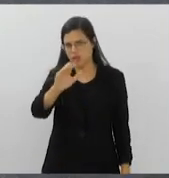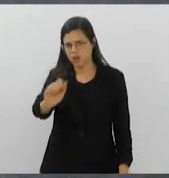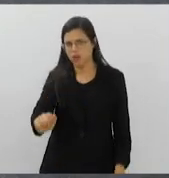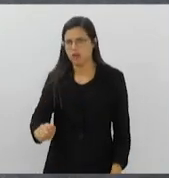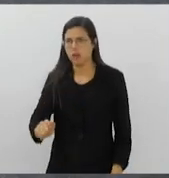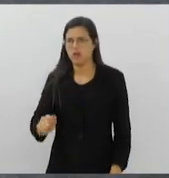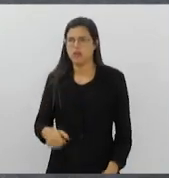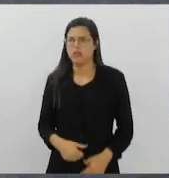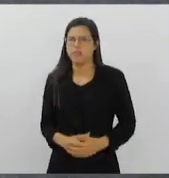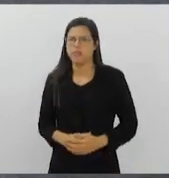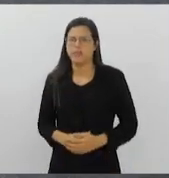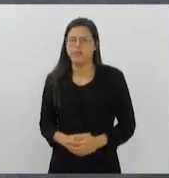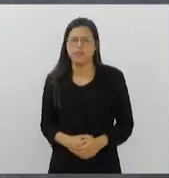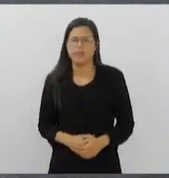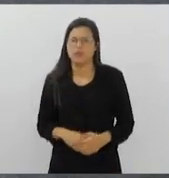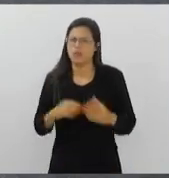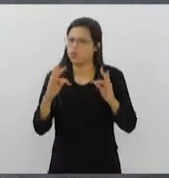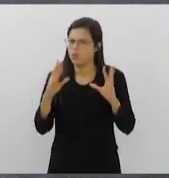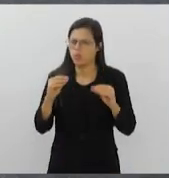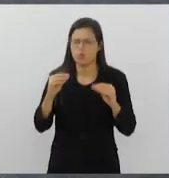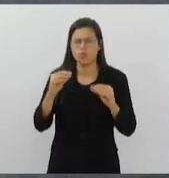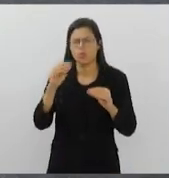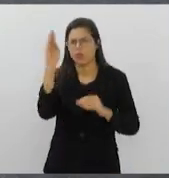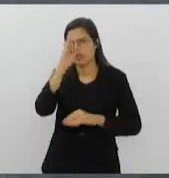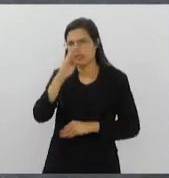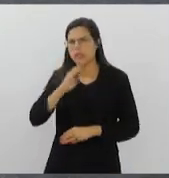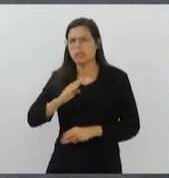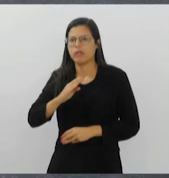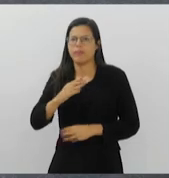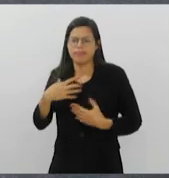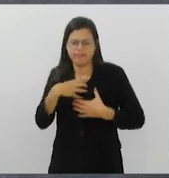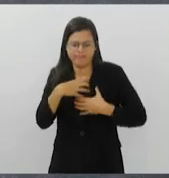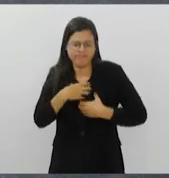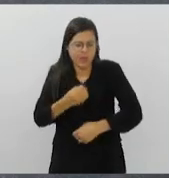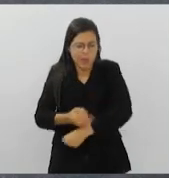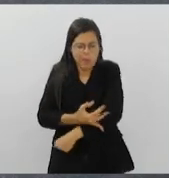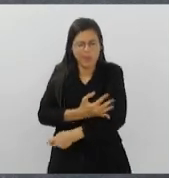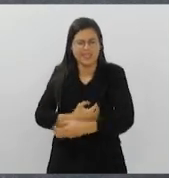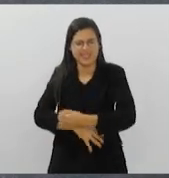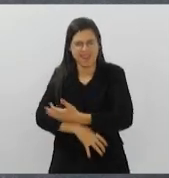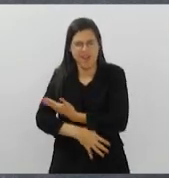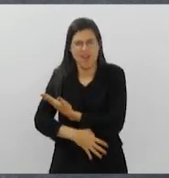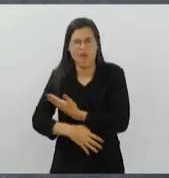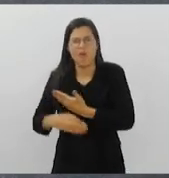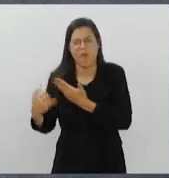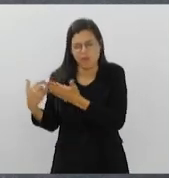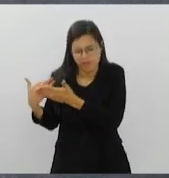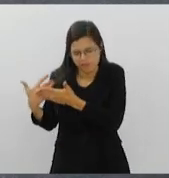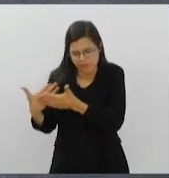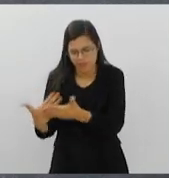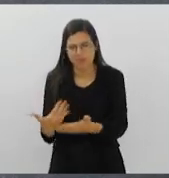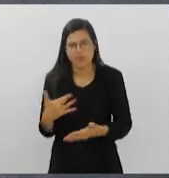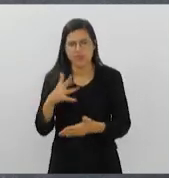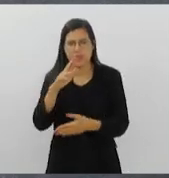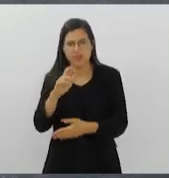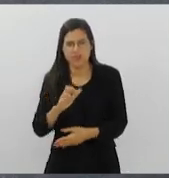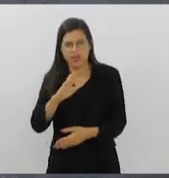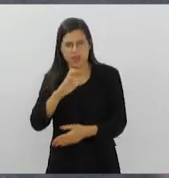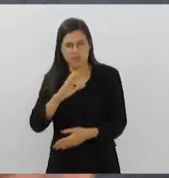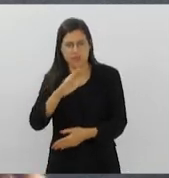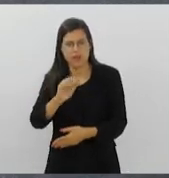um brasileiro que não tenha se emocionado com a trajetória da Rebeca, com ela estar alcançando esse recorde